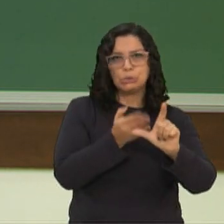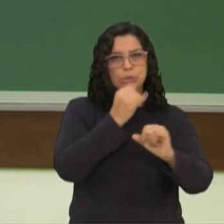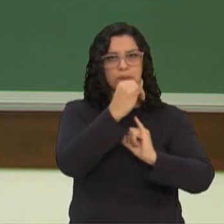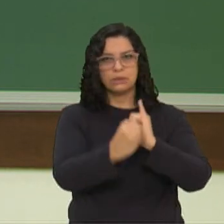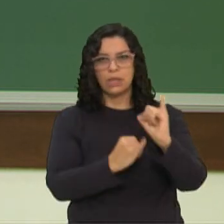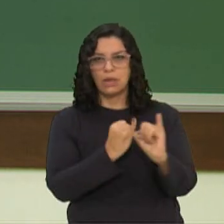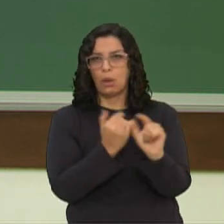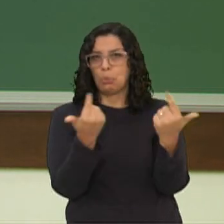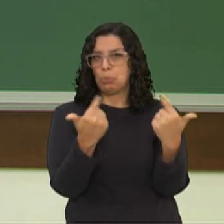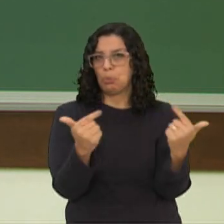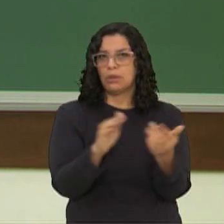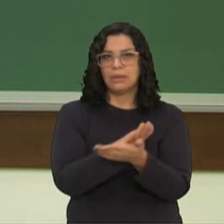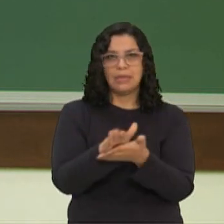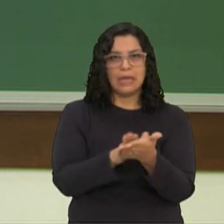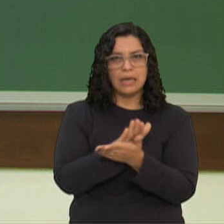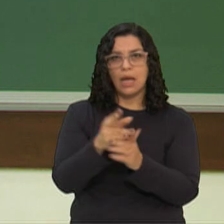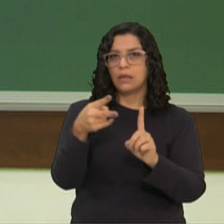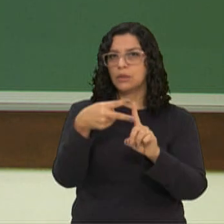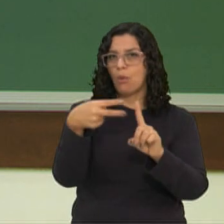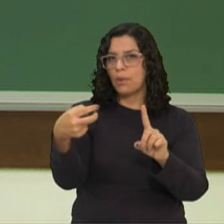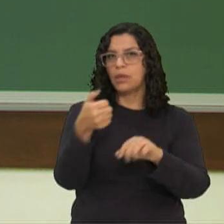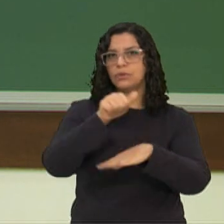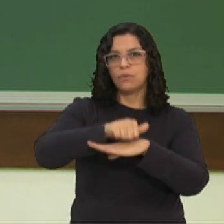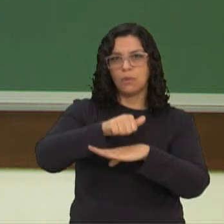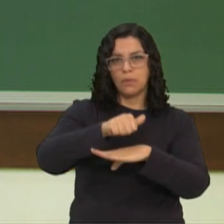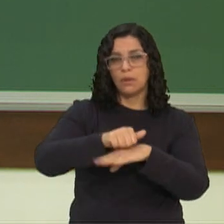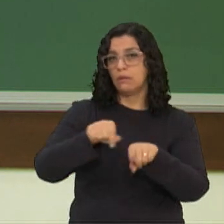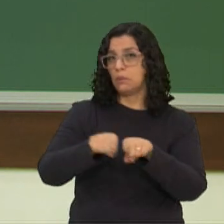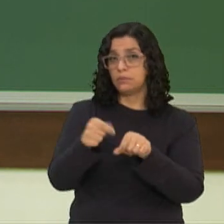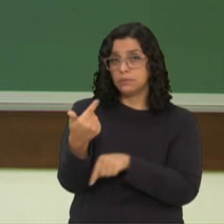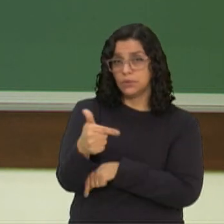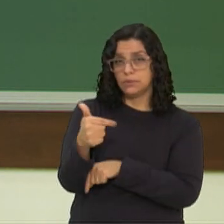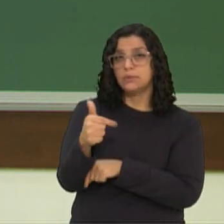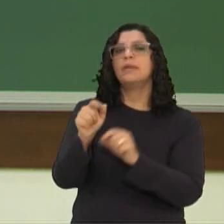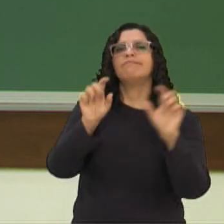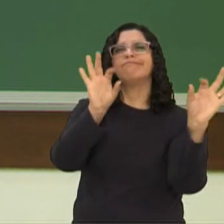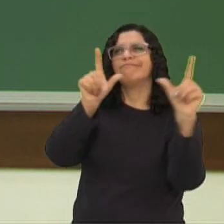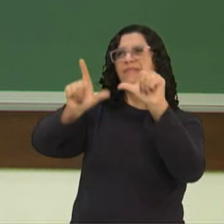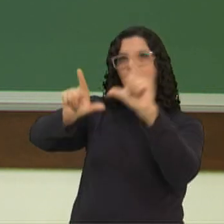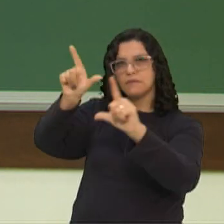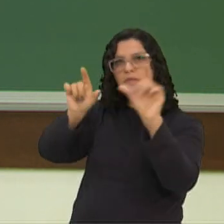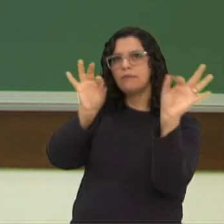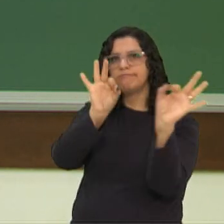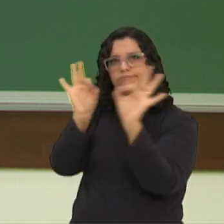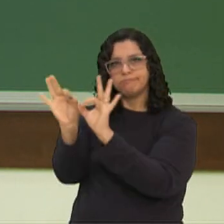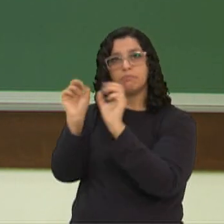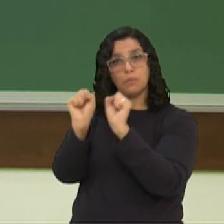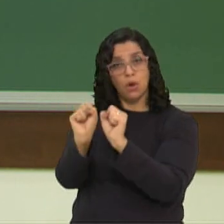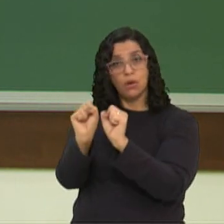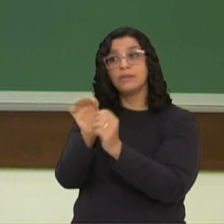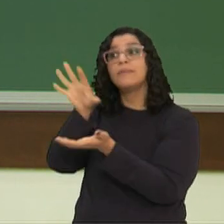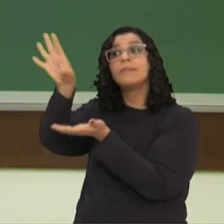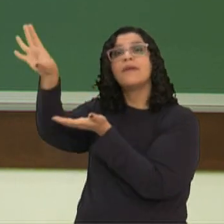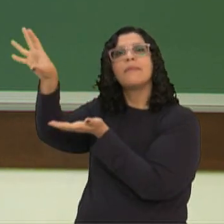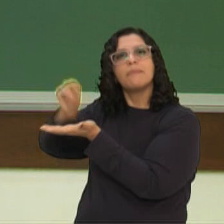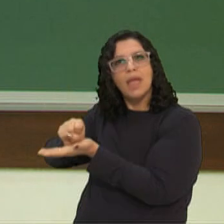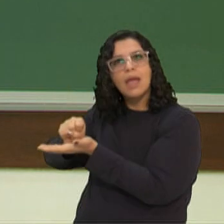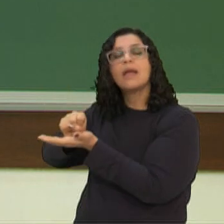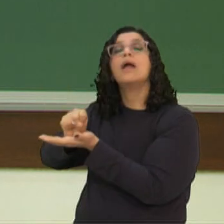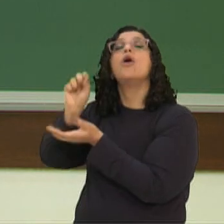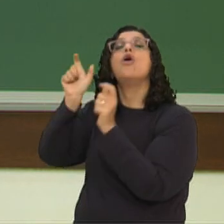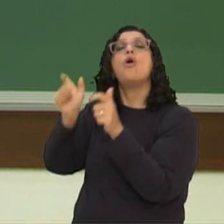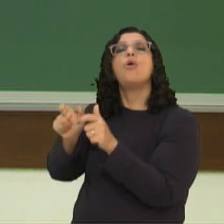à internet ou app, ao aplicativo, pode assistir pela televisão e retirar as atividades no